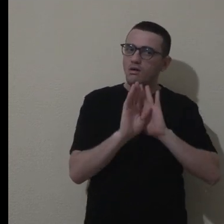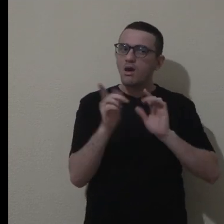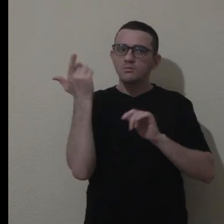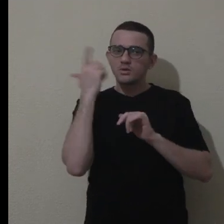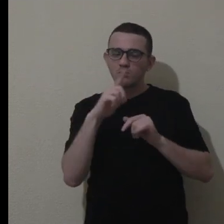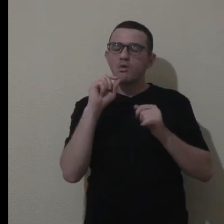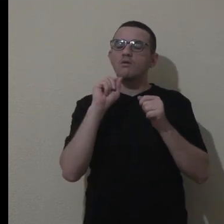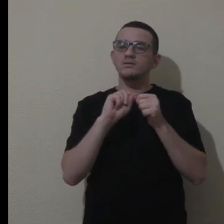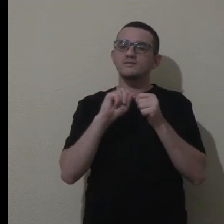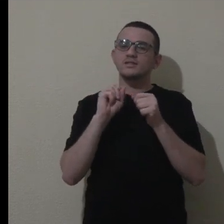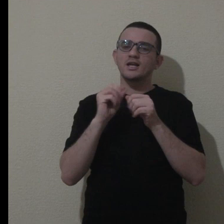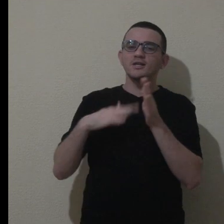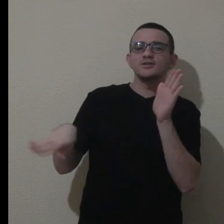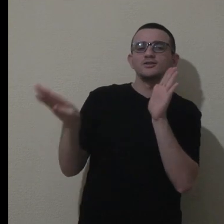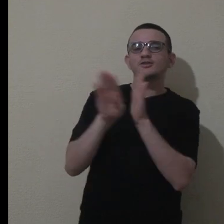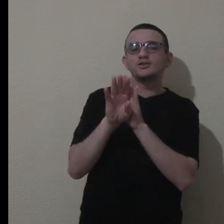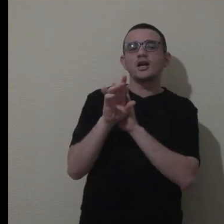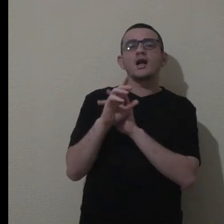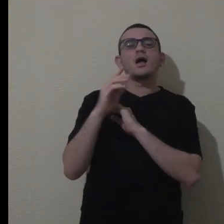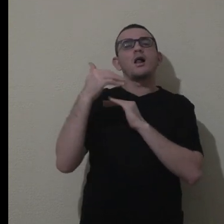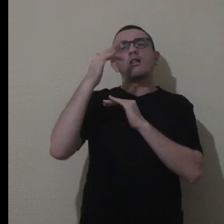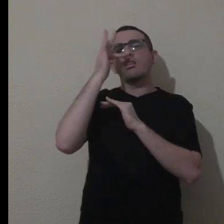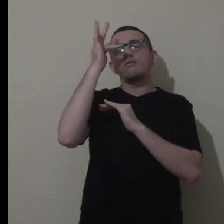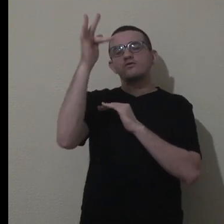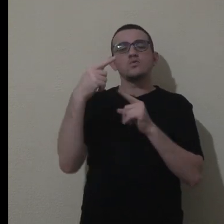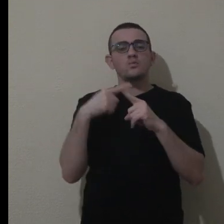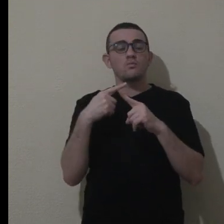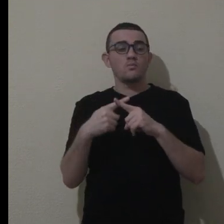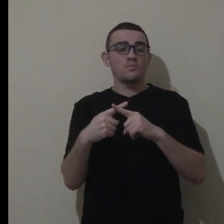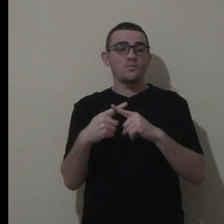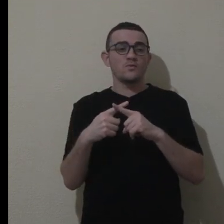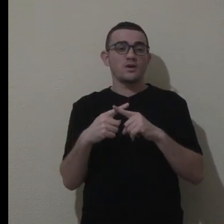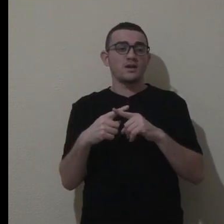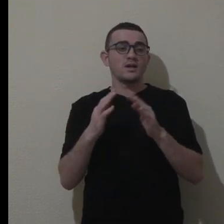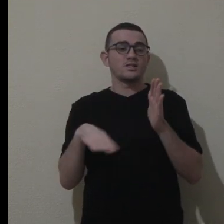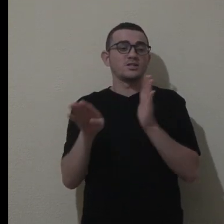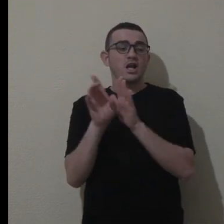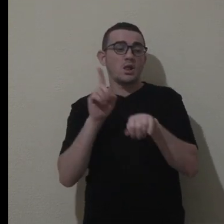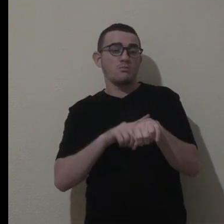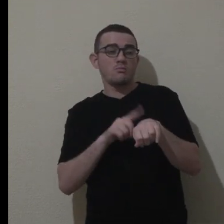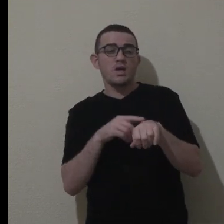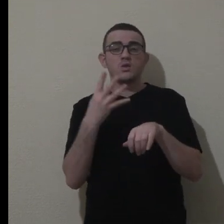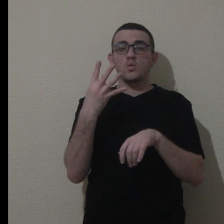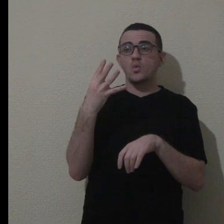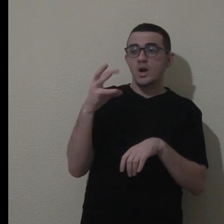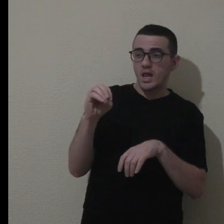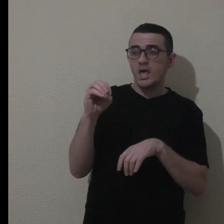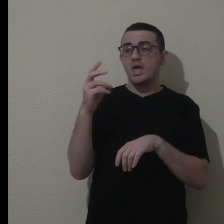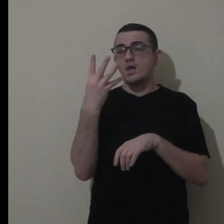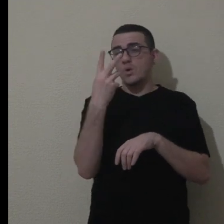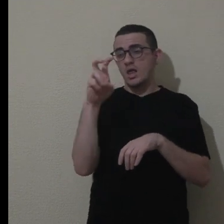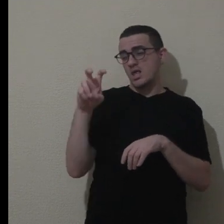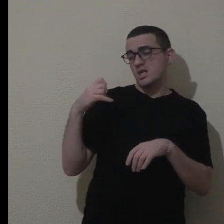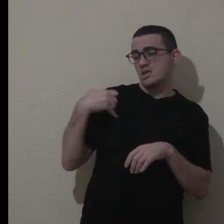para que eu possa chegar, digamos, com o tempo. Porque chega num momento, a gente vê, de 45 anos